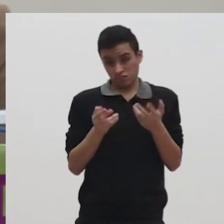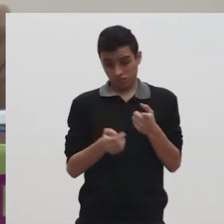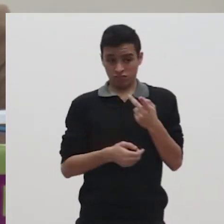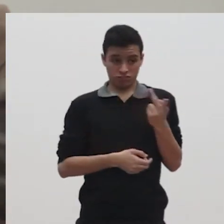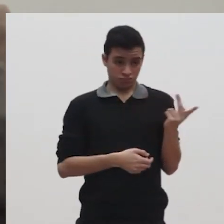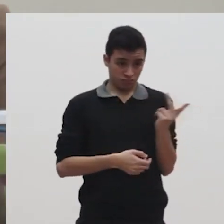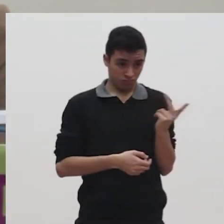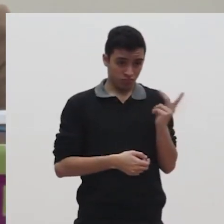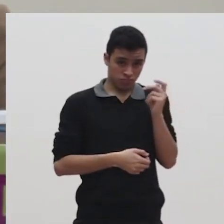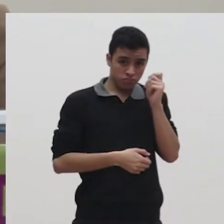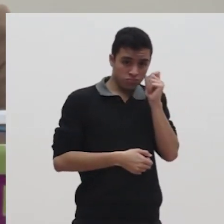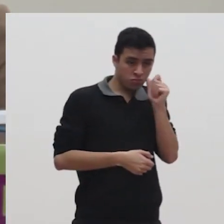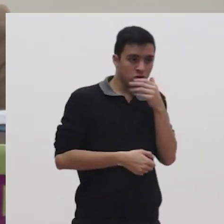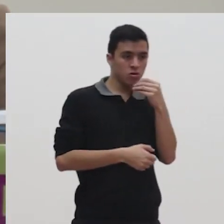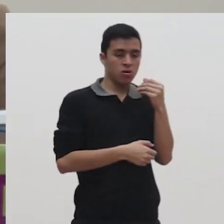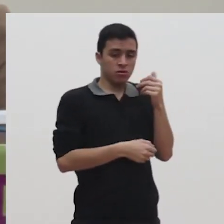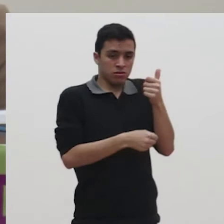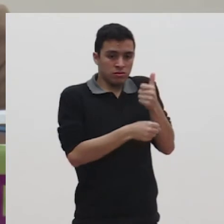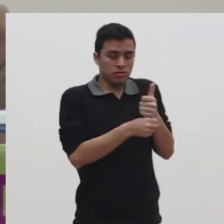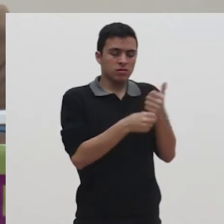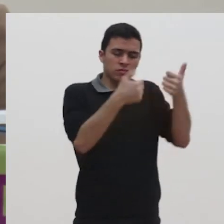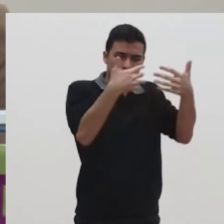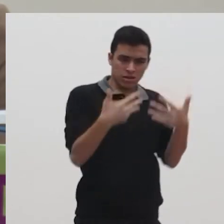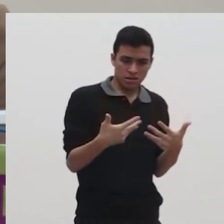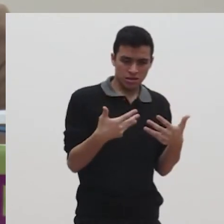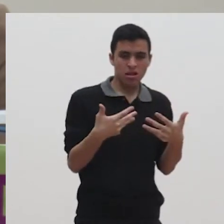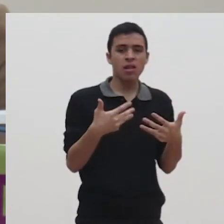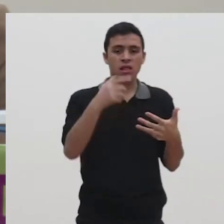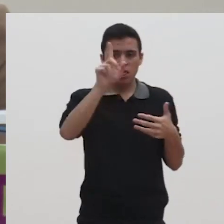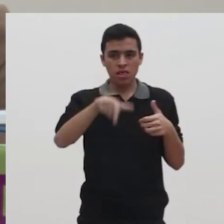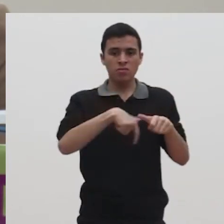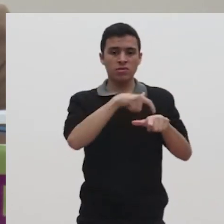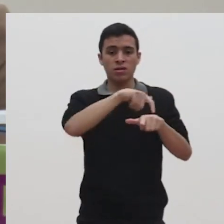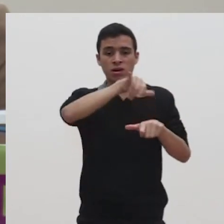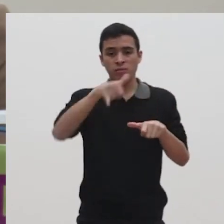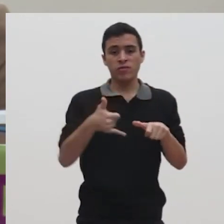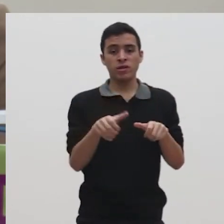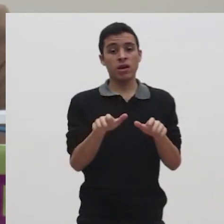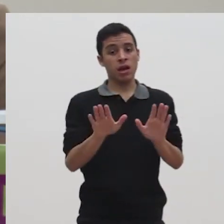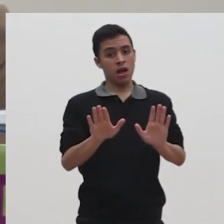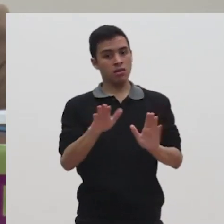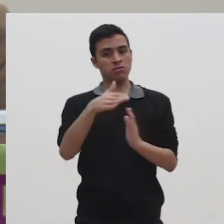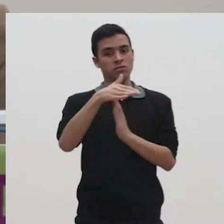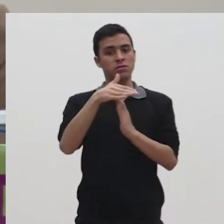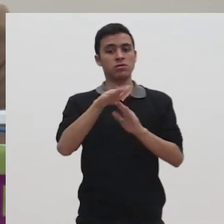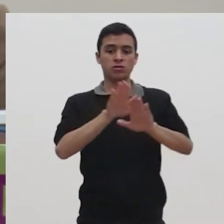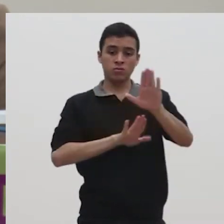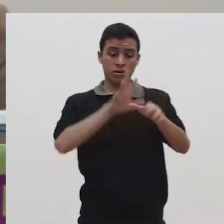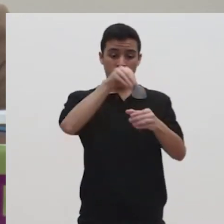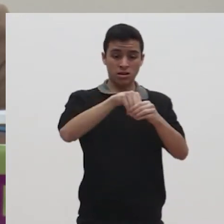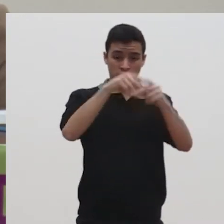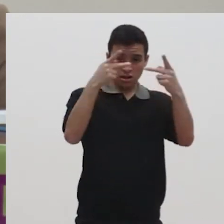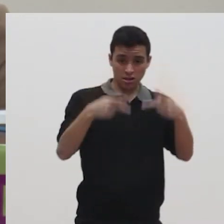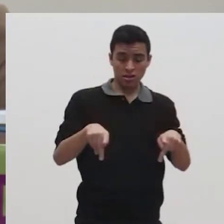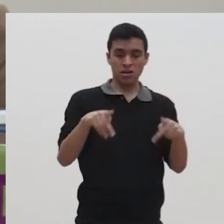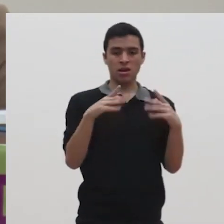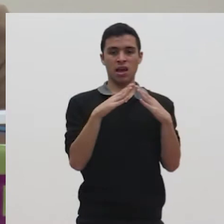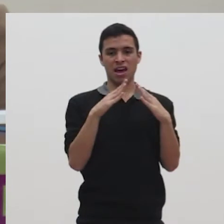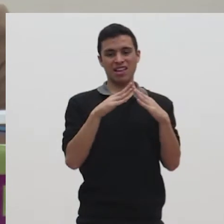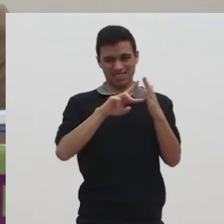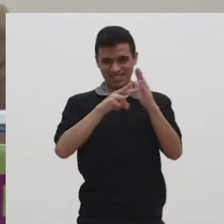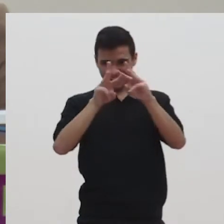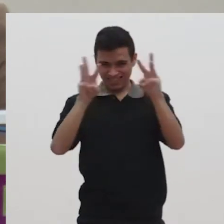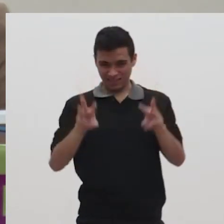temos dito em todos os lugares que vamos, que esse efetivamente é o tempo de puxar o freio de mão e de cuidar de casa. Porque as carências